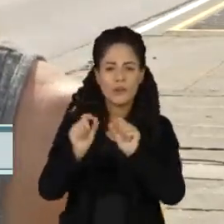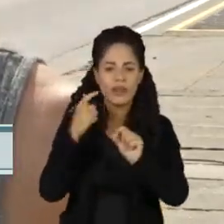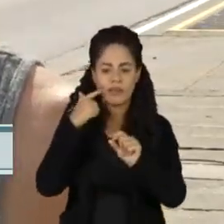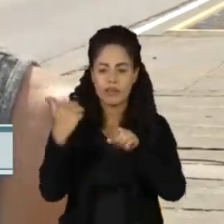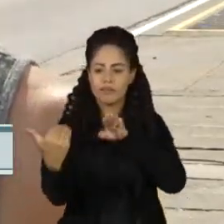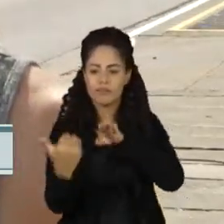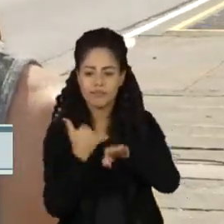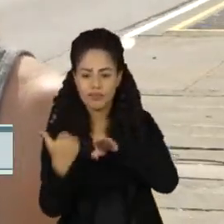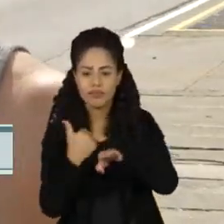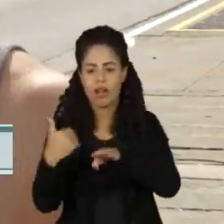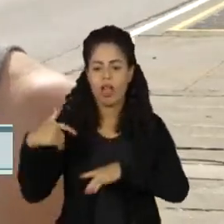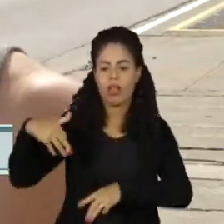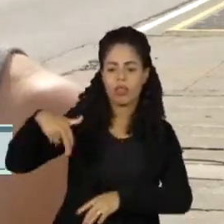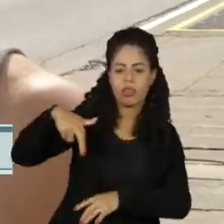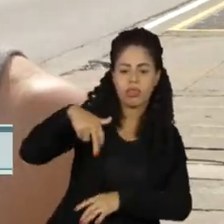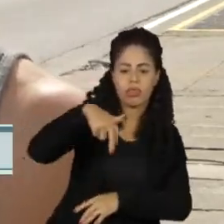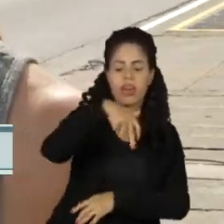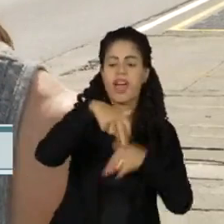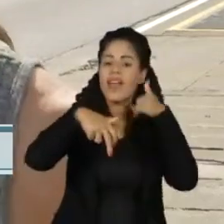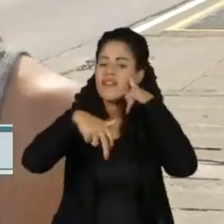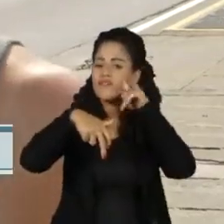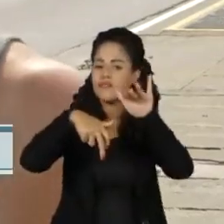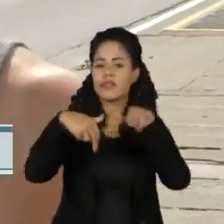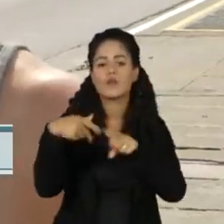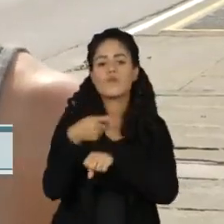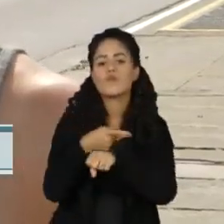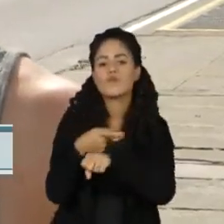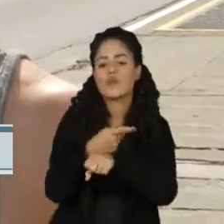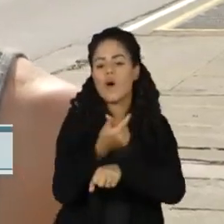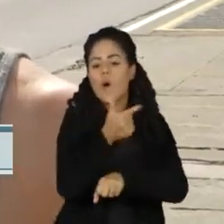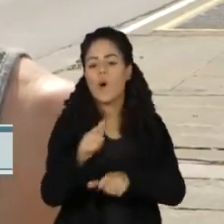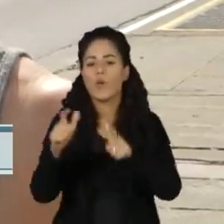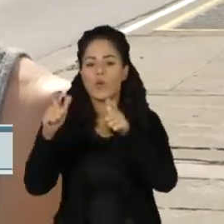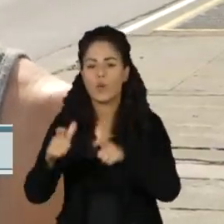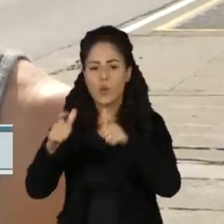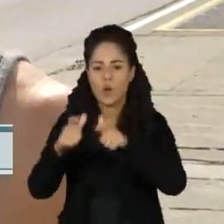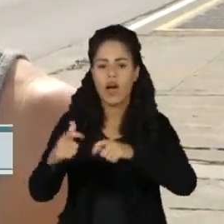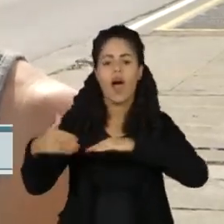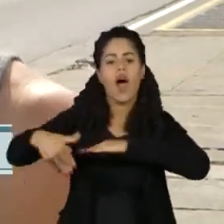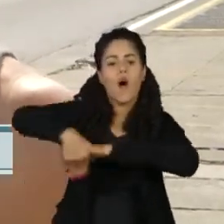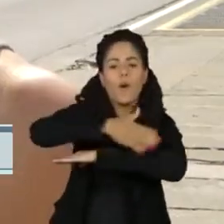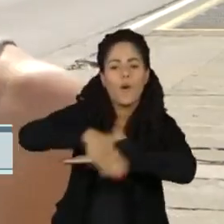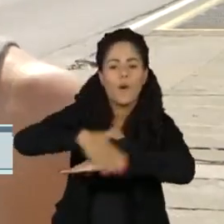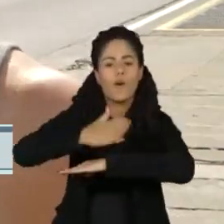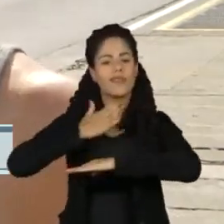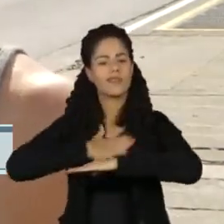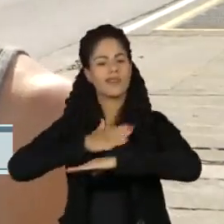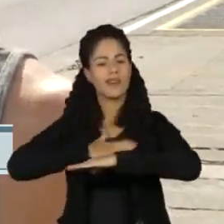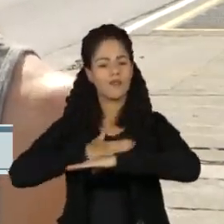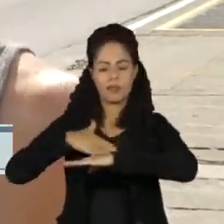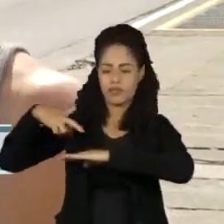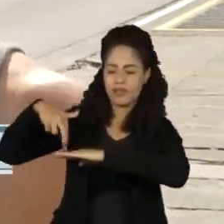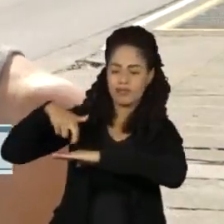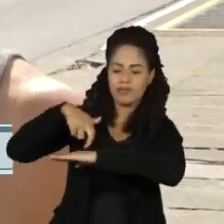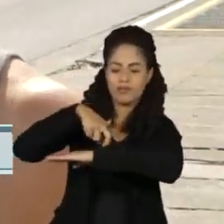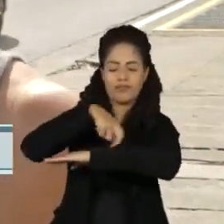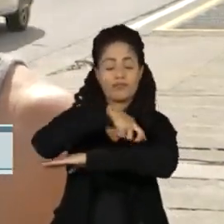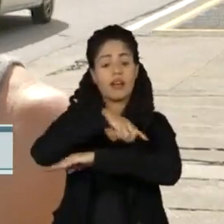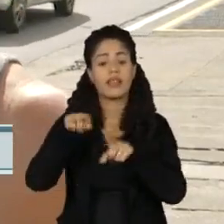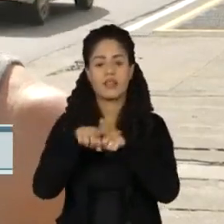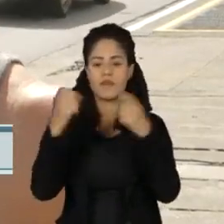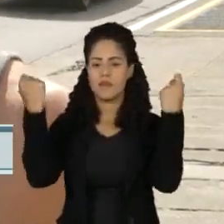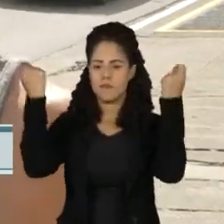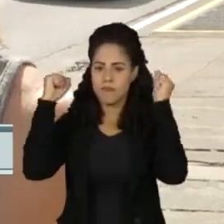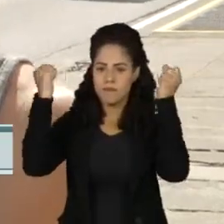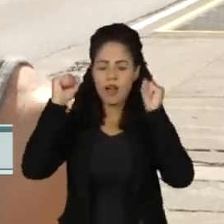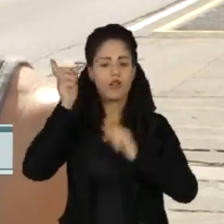de tráfego intenso, então se você puder procurar ruas mais calmas, né? E também atividade